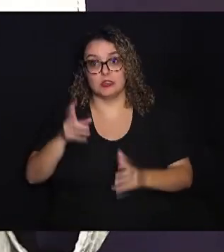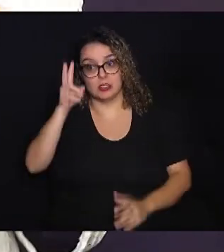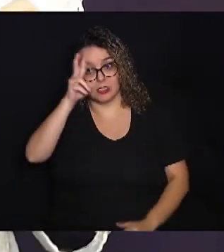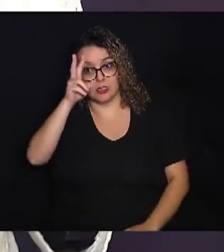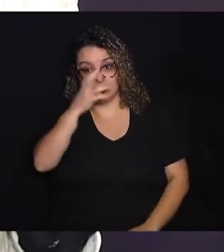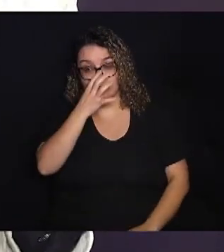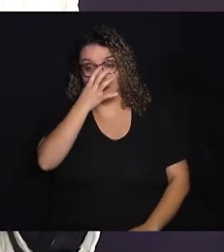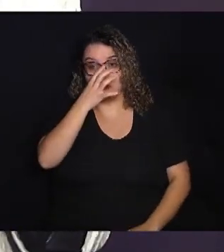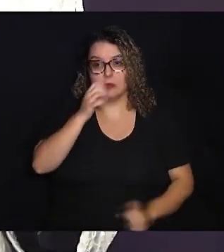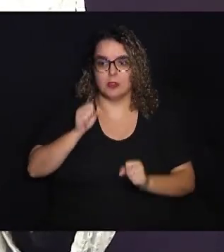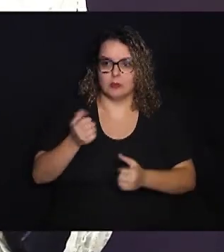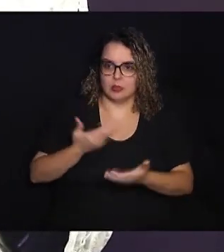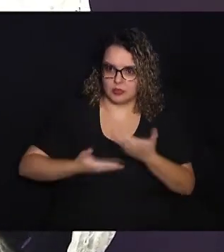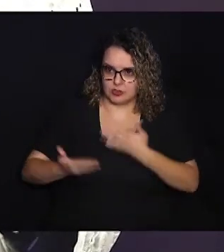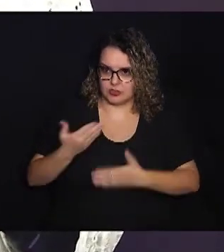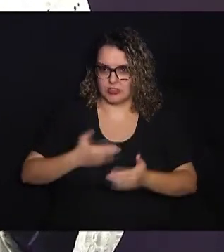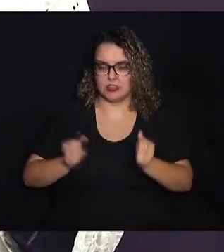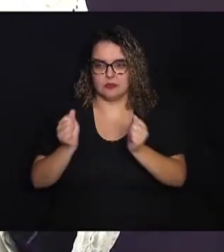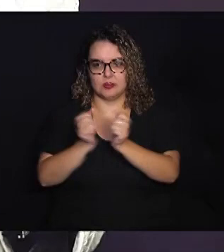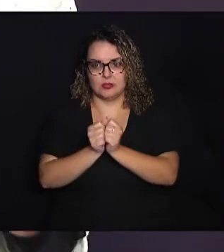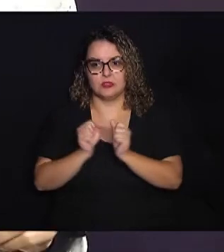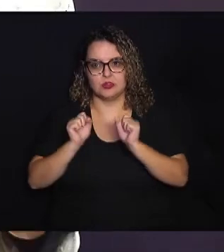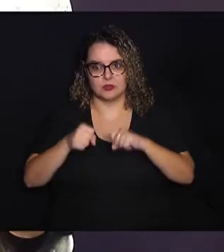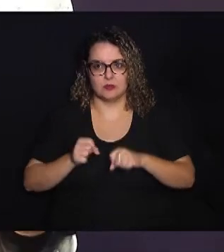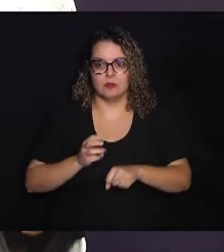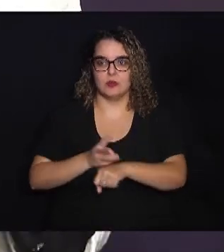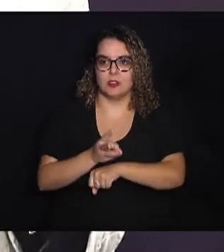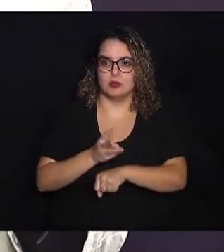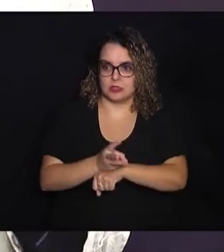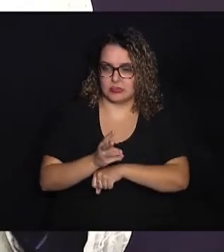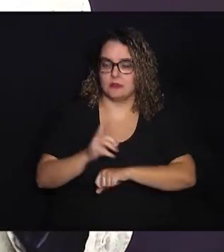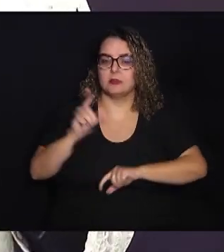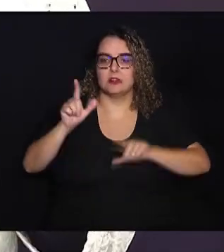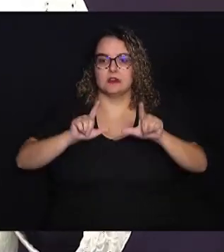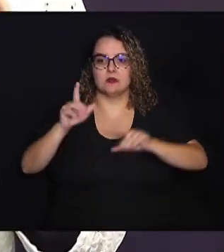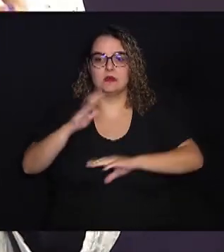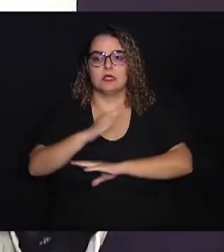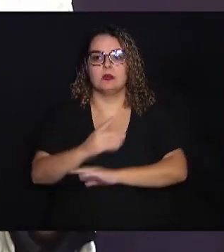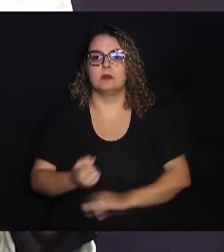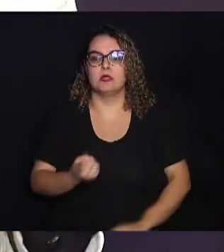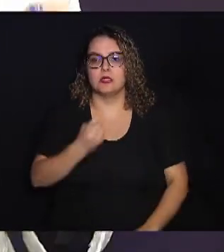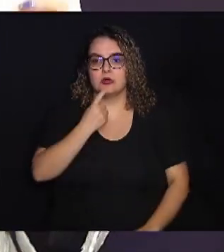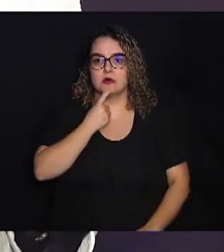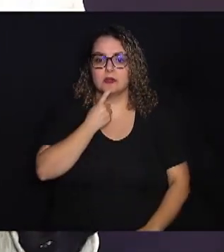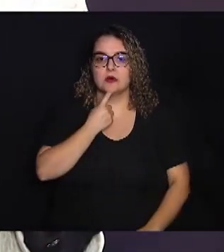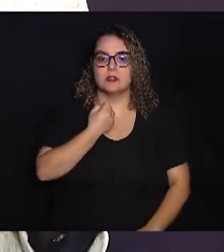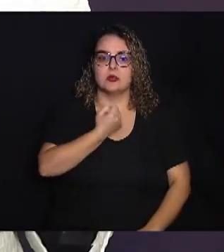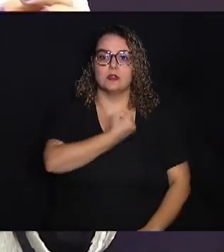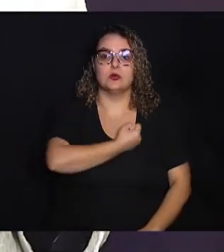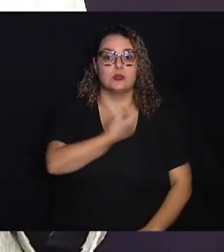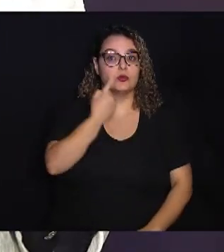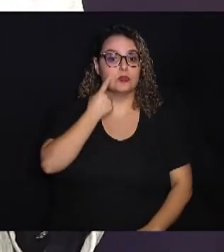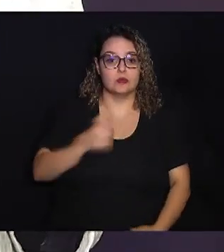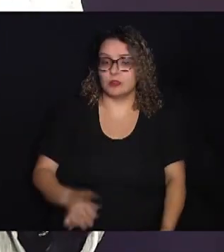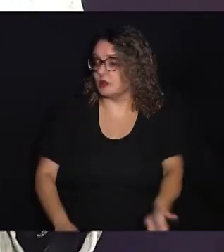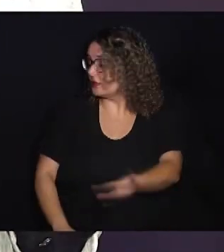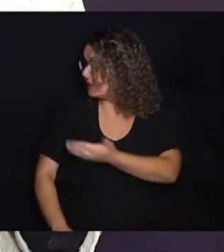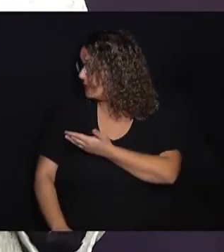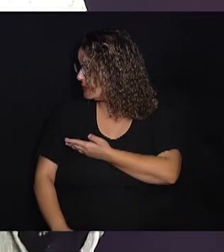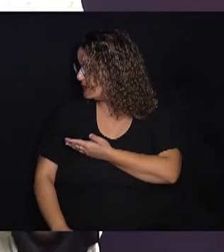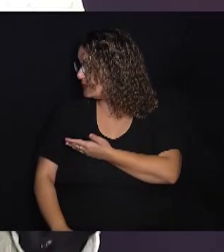você pode interagir com a gente, sim, pelo WhatsApp da TV Câmara Campinas, que é o DDD